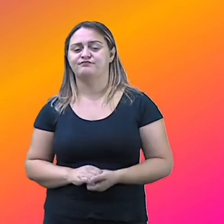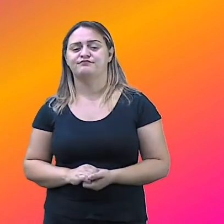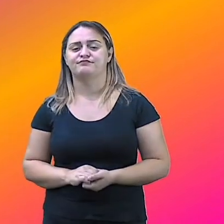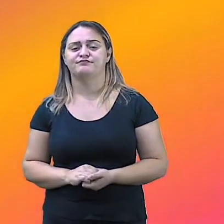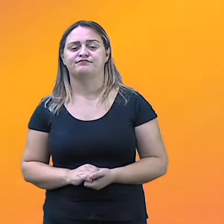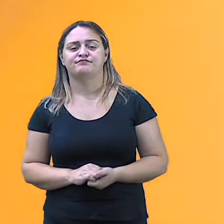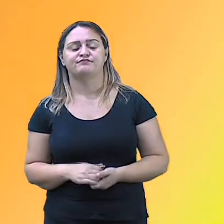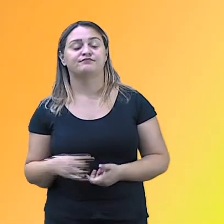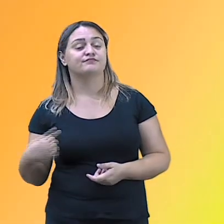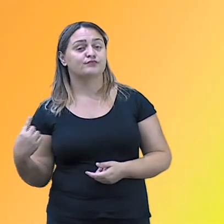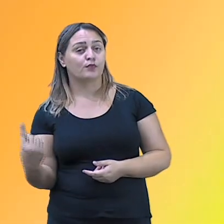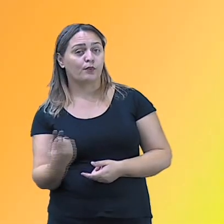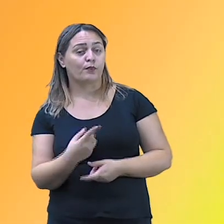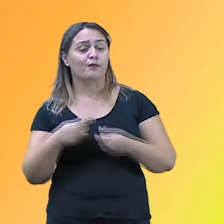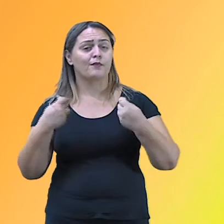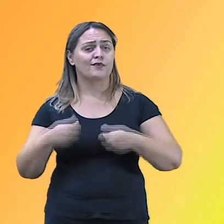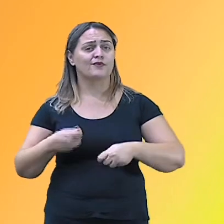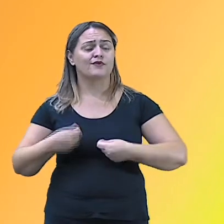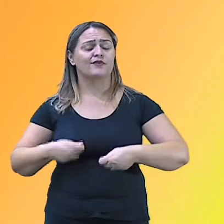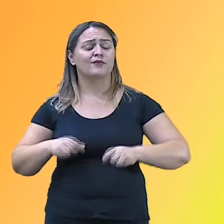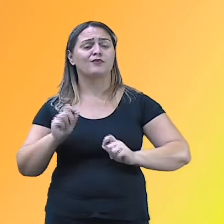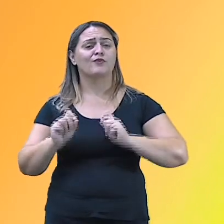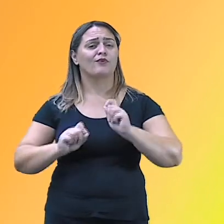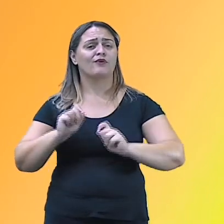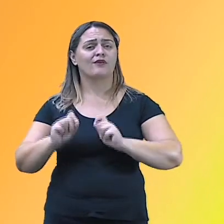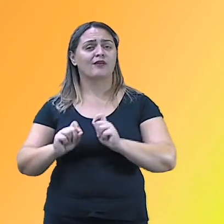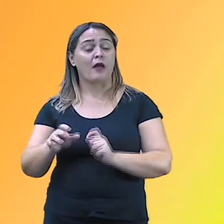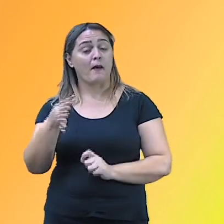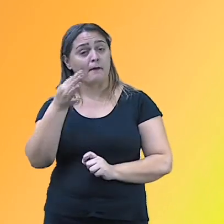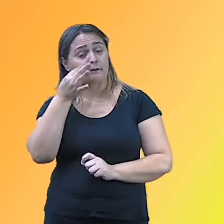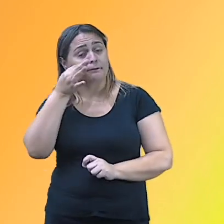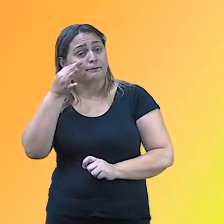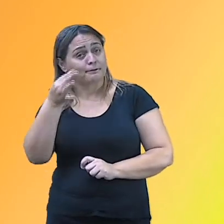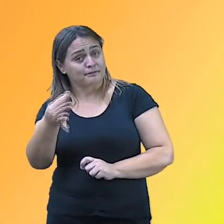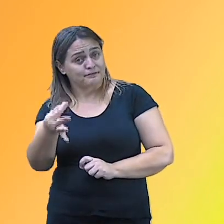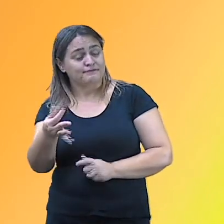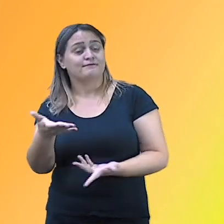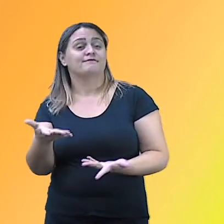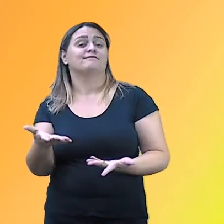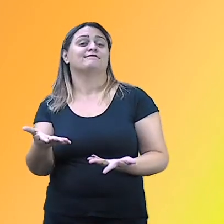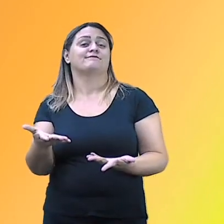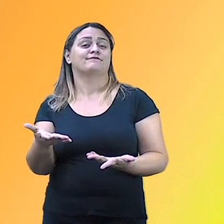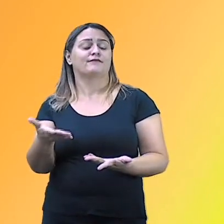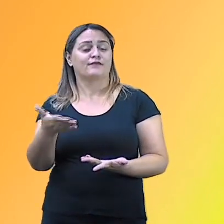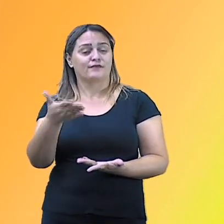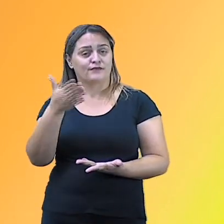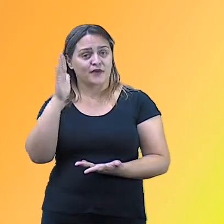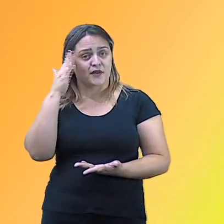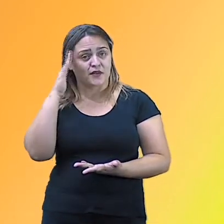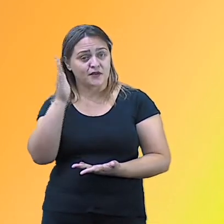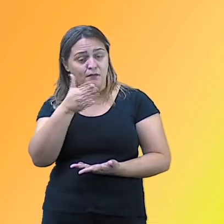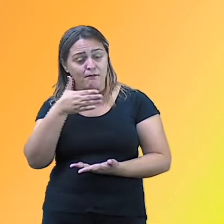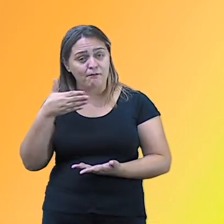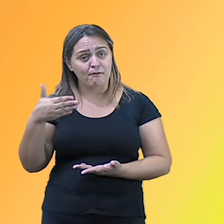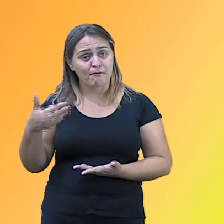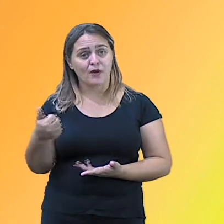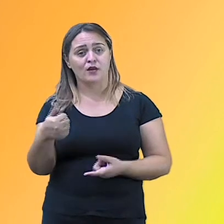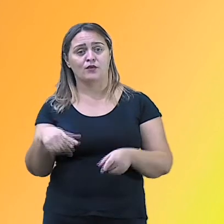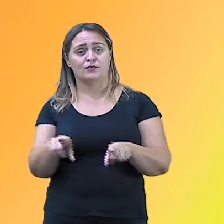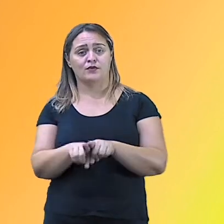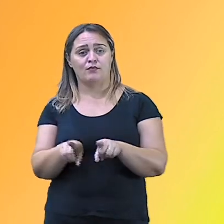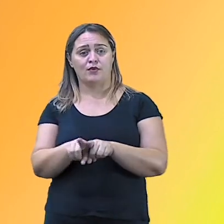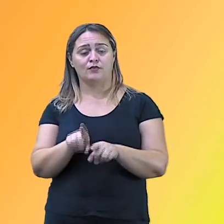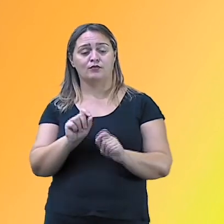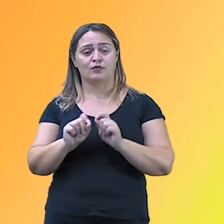Precisamos aí, estudante, nos concentrar mais um pouco para entendermos também que o